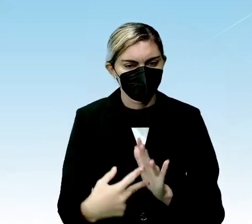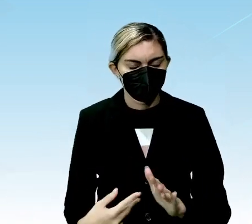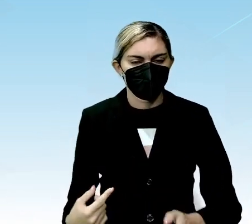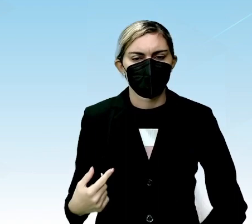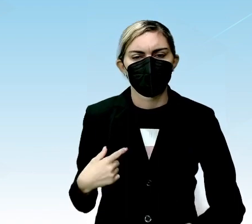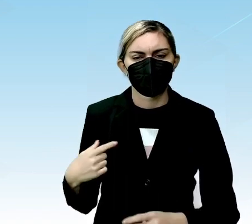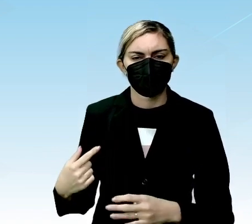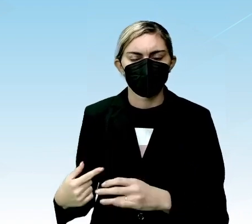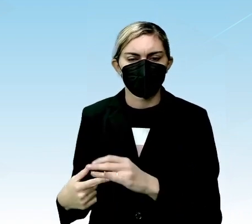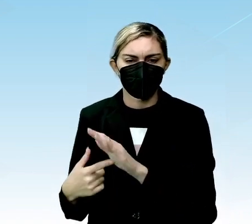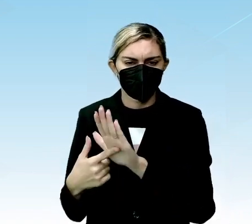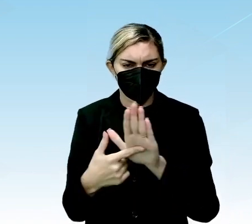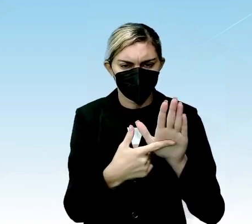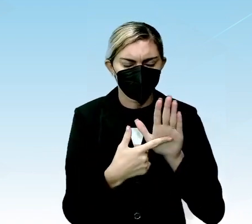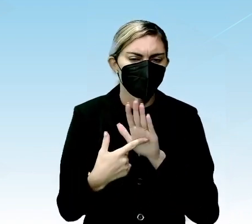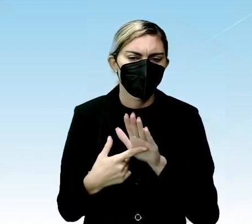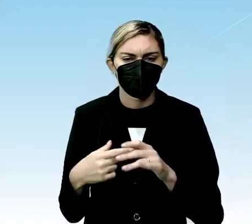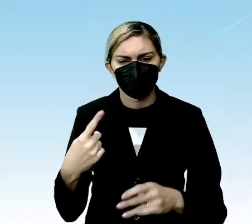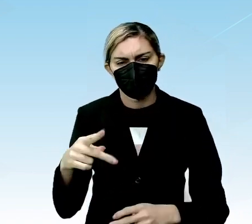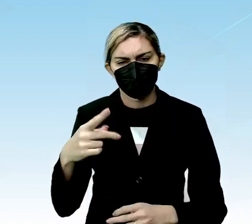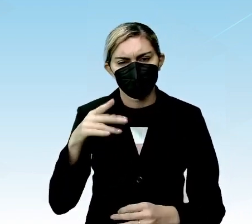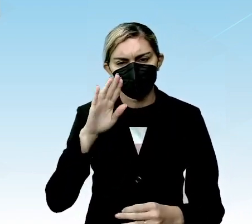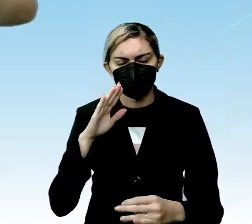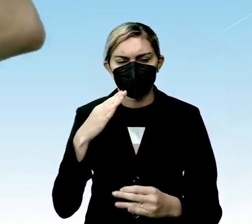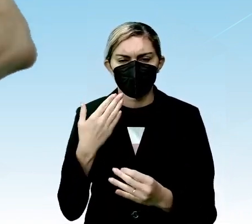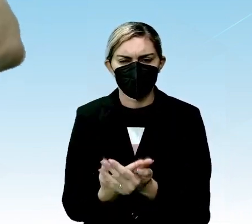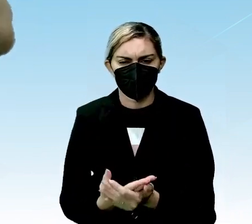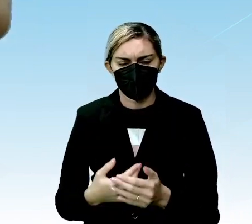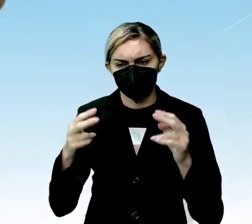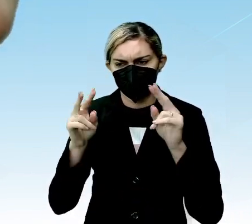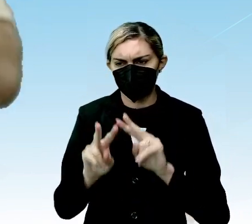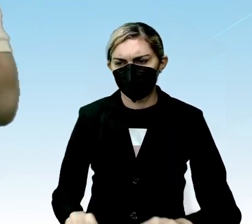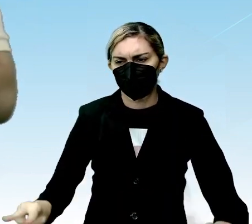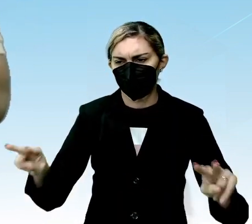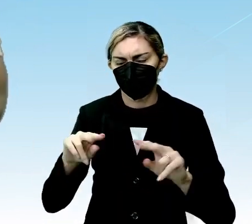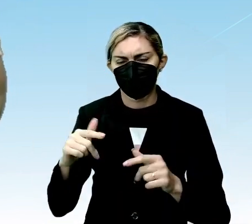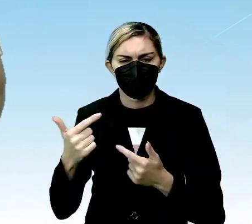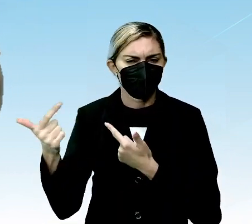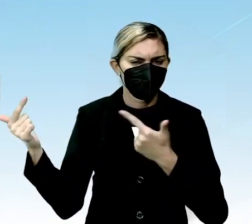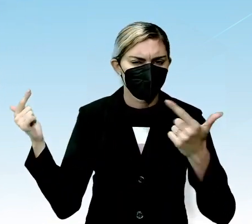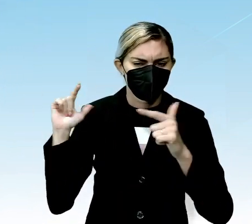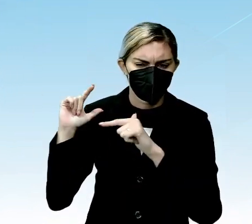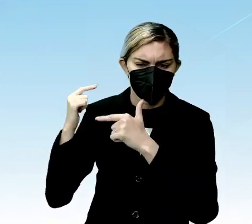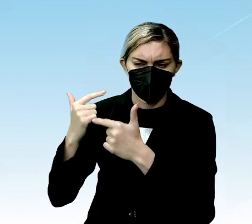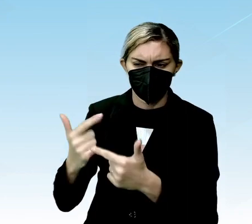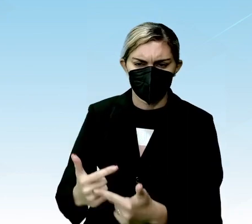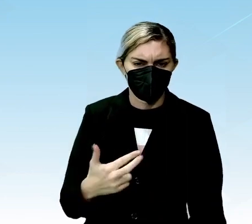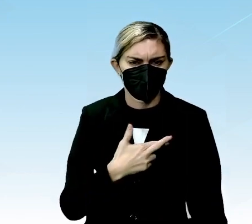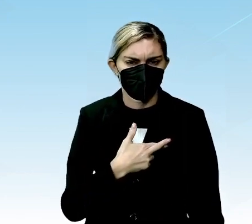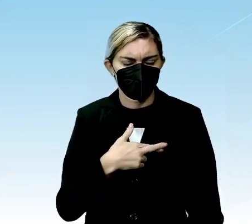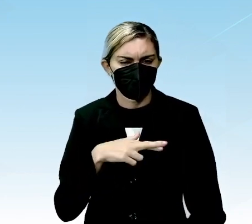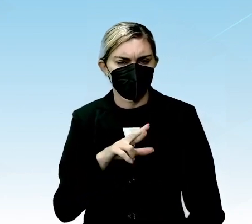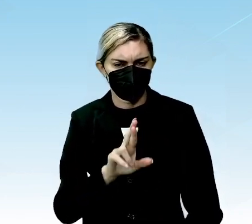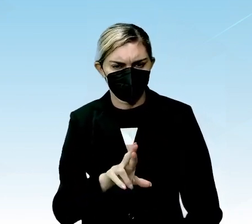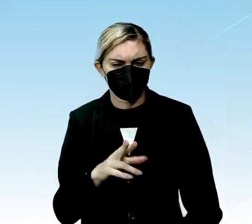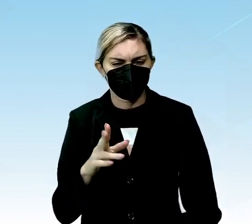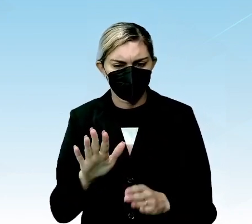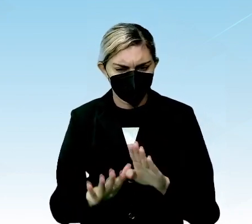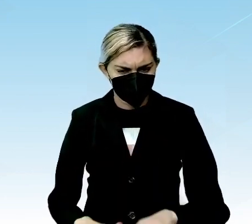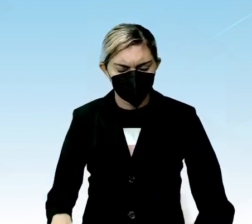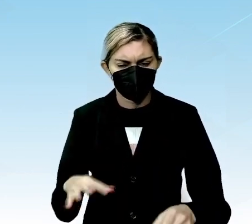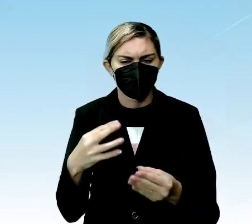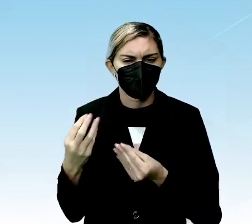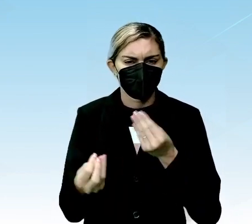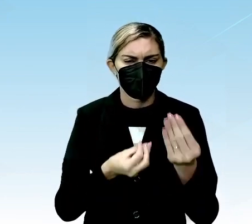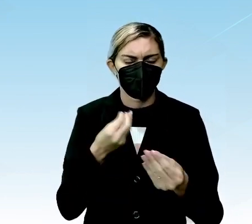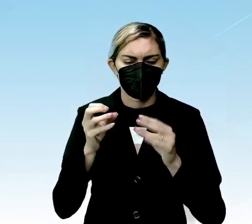mostra, certo? Justamente as suas crenças, observar outras tradições religiosas que, assim como a